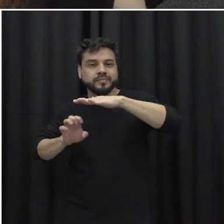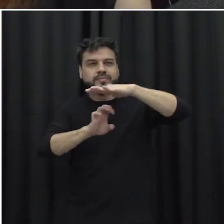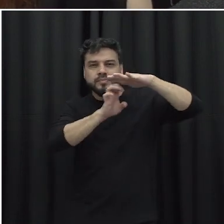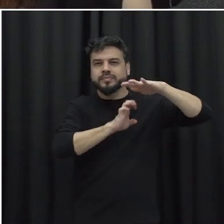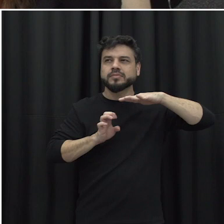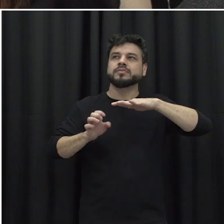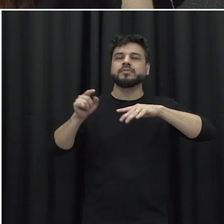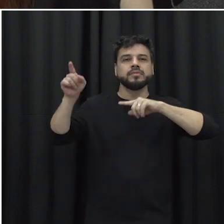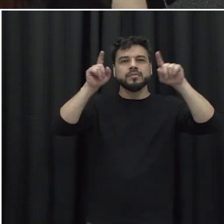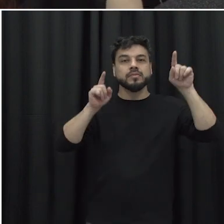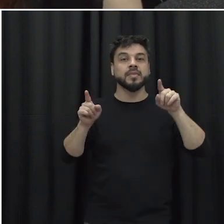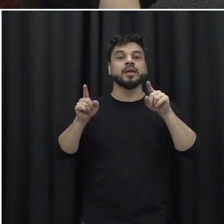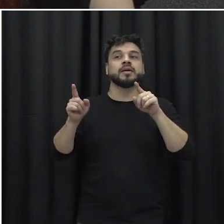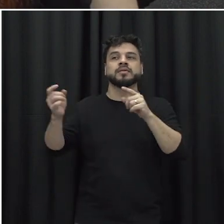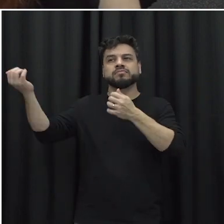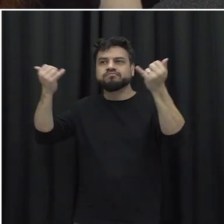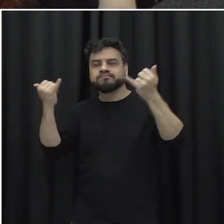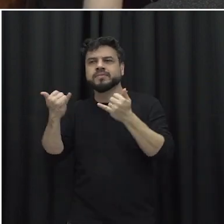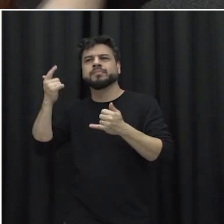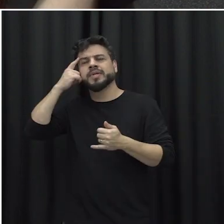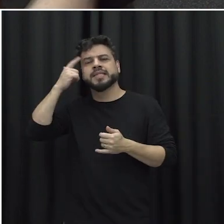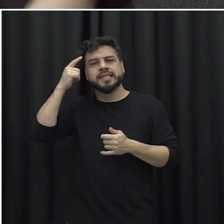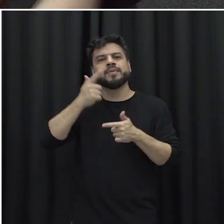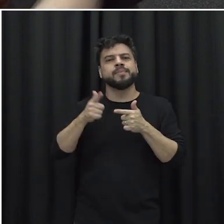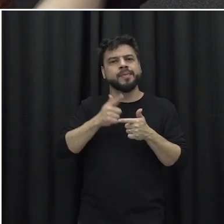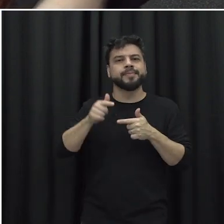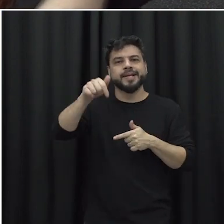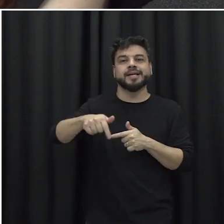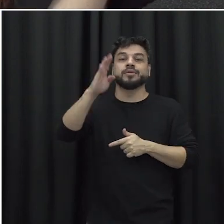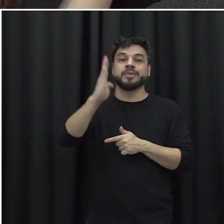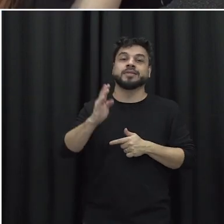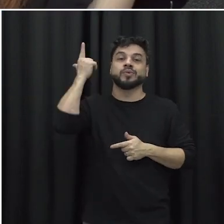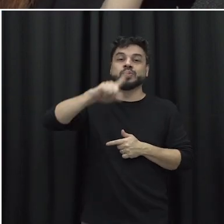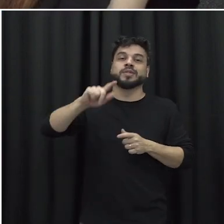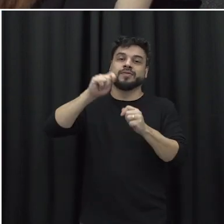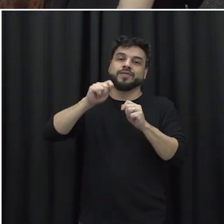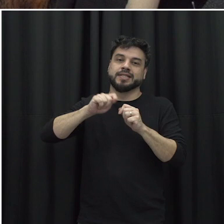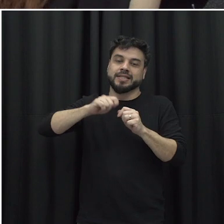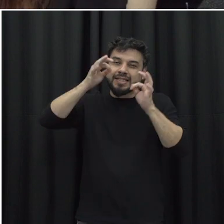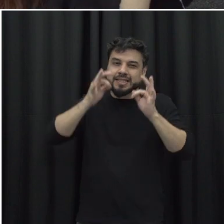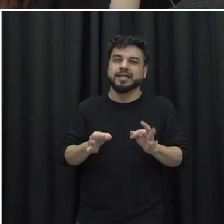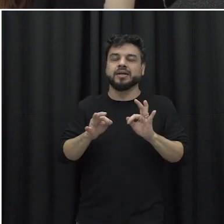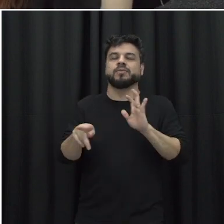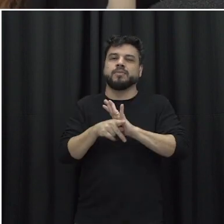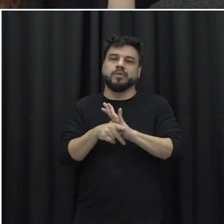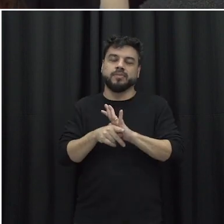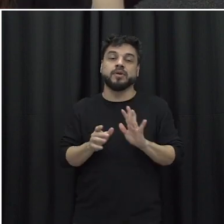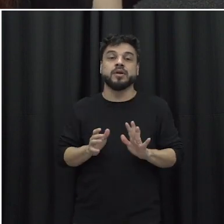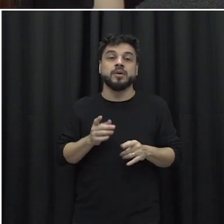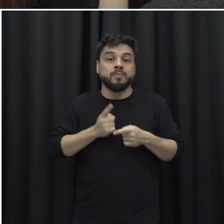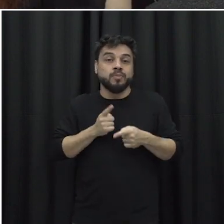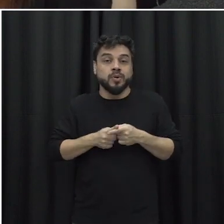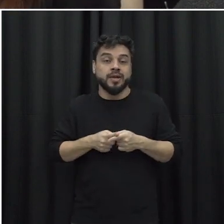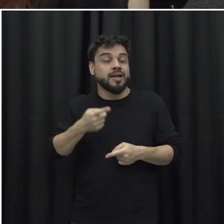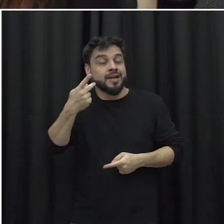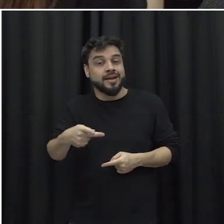conseguir chegar no Brasil para a forma farmacêutica final ser produzida. Né? Porque, já que ele não tem toda essa